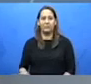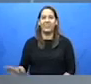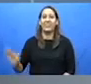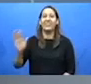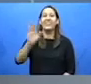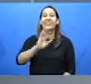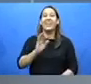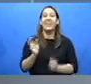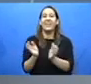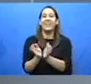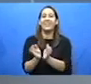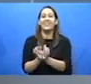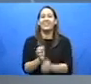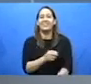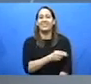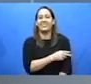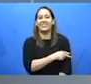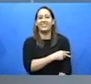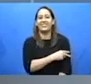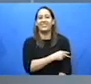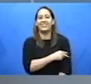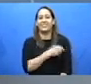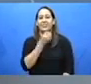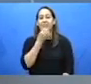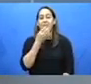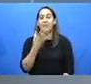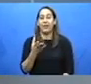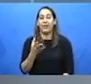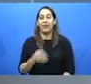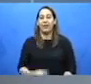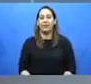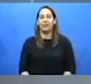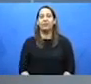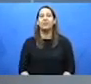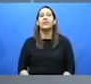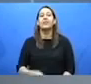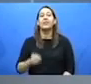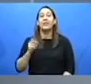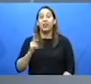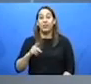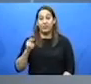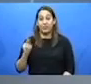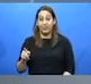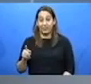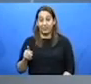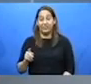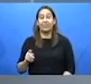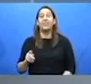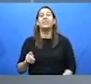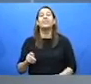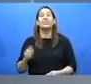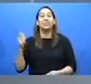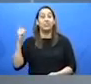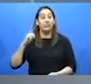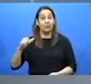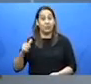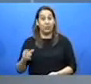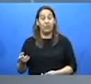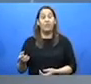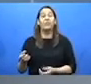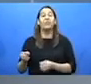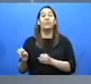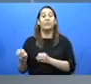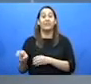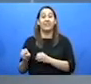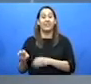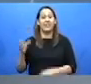Olá, turminha do segundo ano! Tudo bem com vocês? Professora Ana Carolina para mais uma aula de ciências.